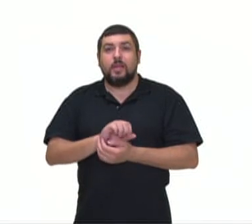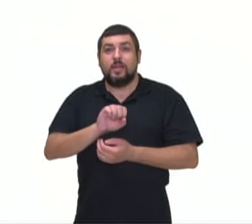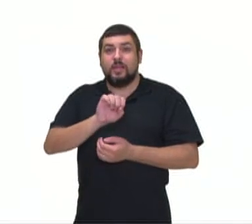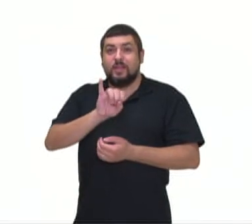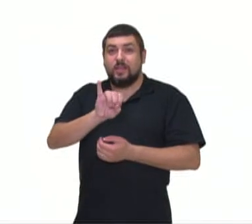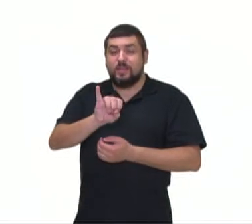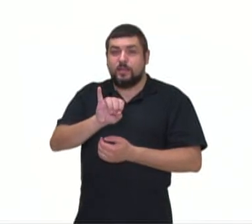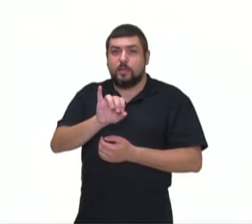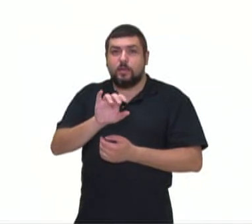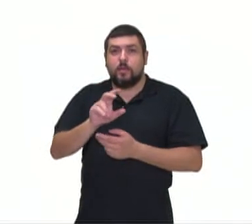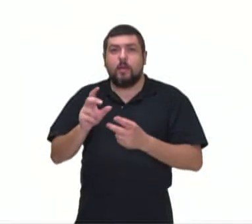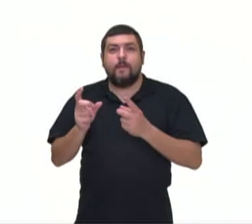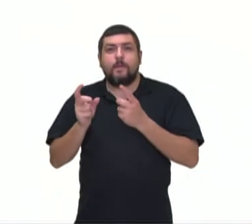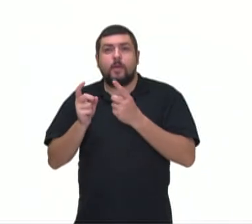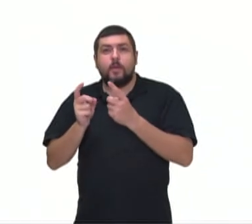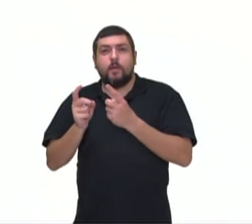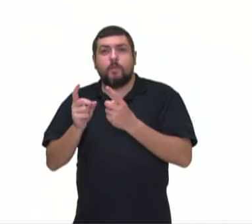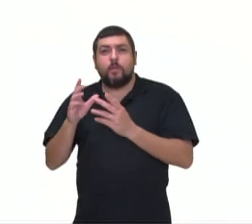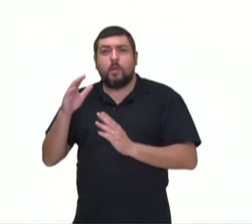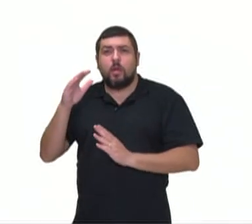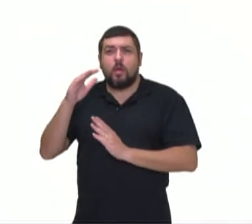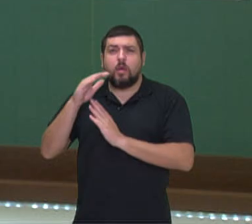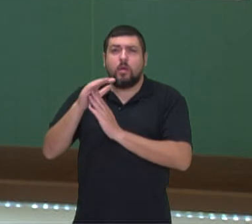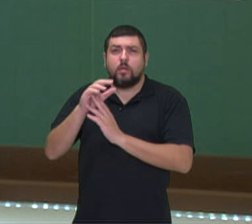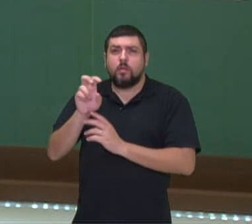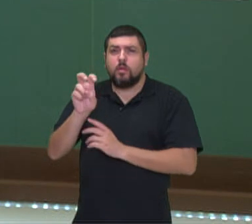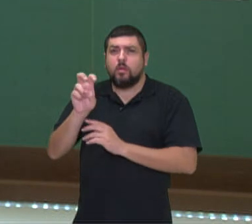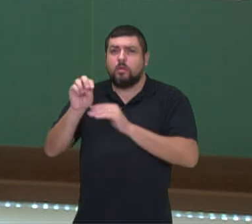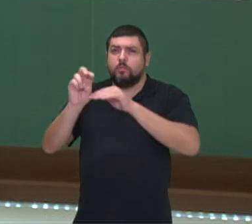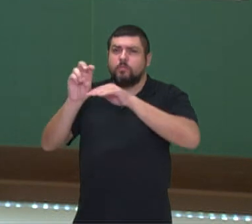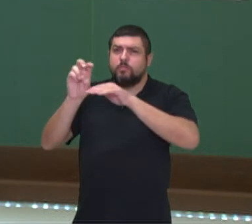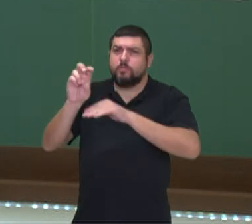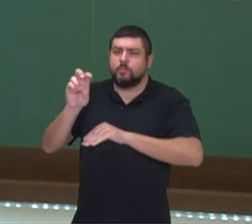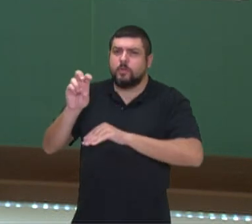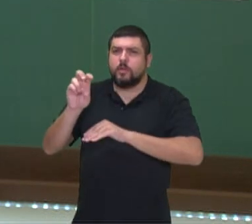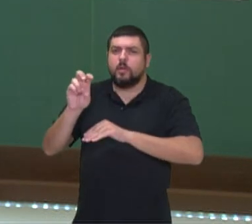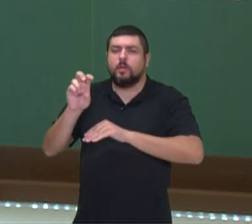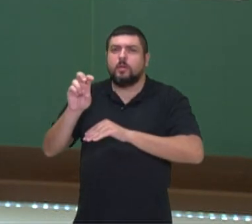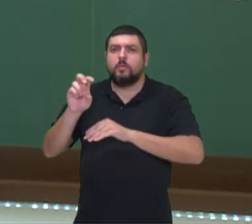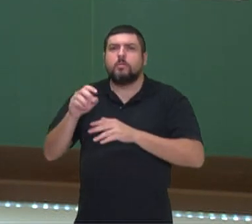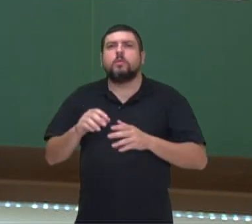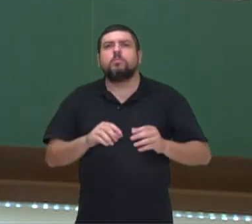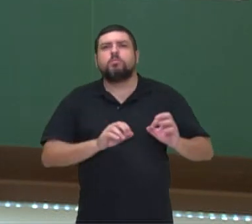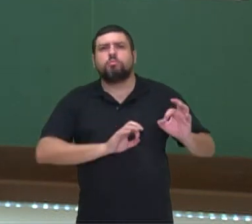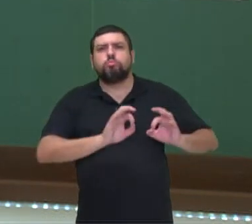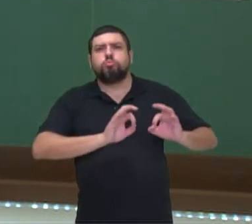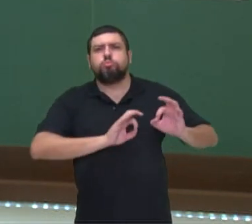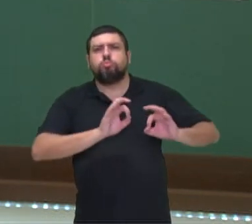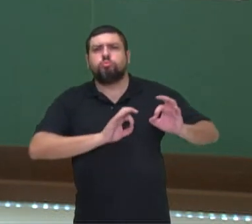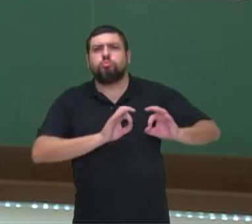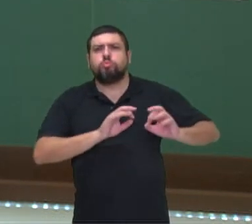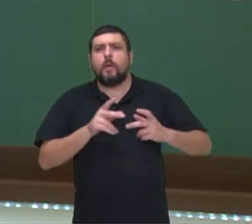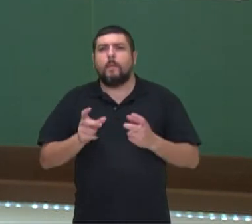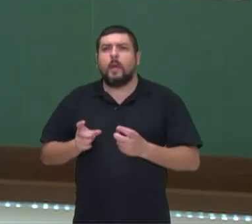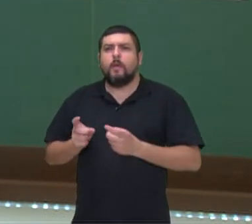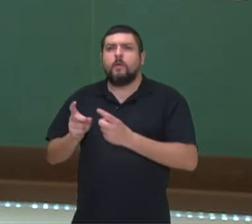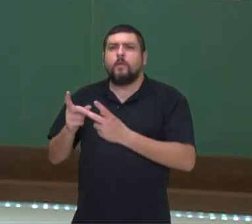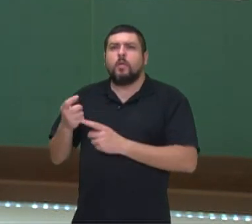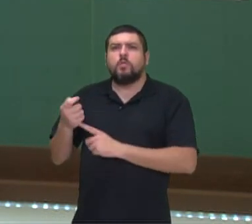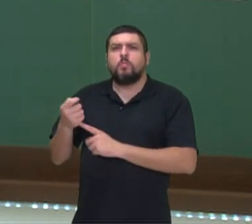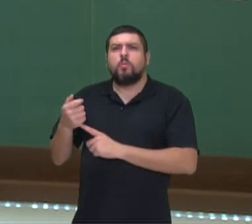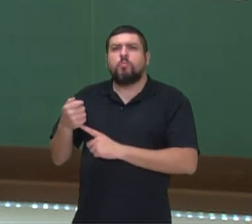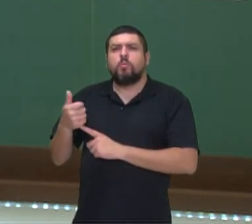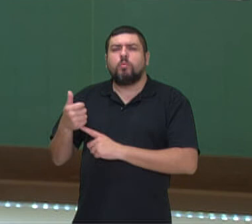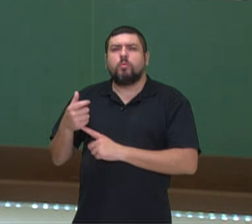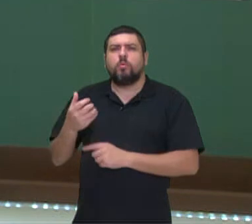5 camisetas, ela vai ter prejuízo, porque o custo dela vai ser maior na produção, né, e não vai ter vendido tantas camisetas, tá